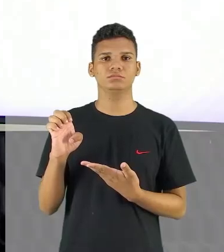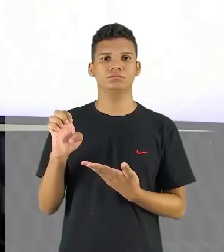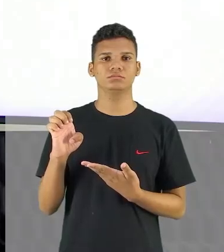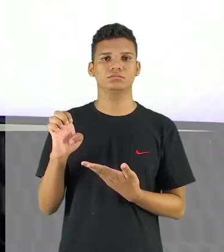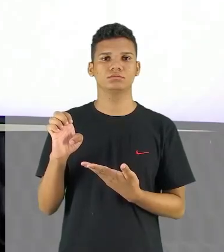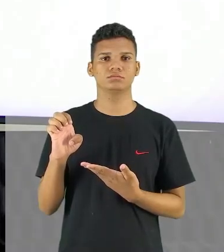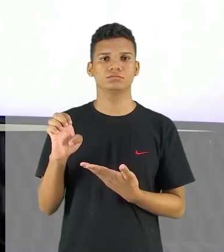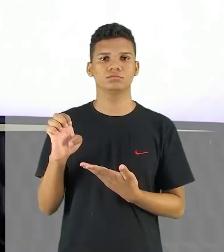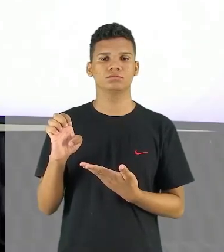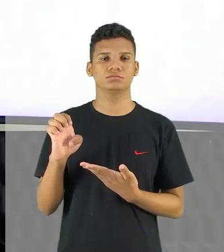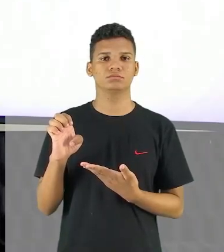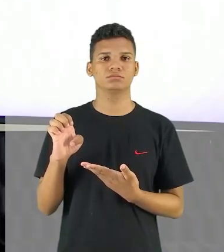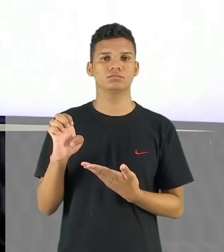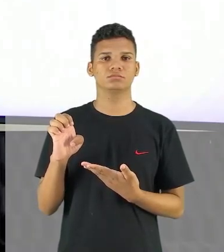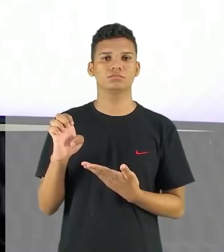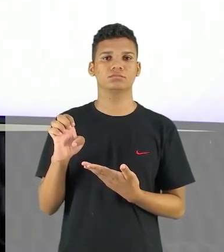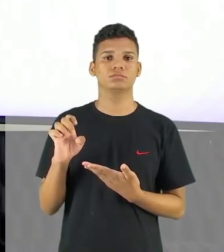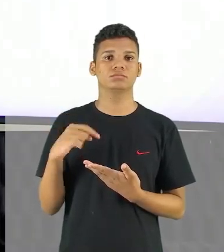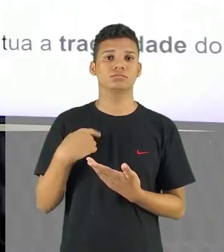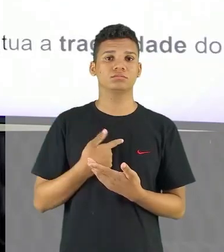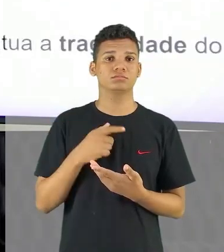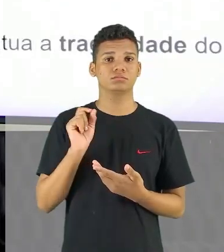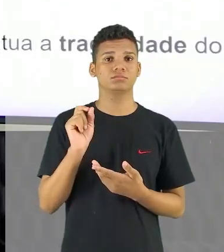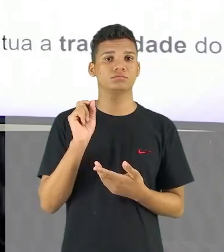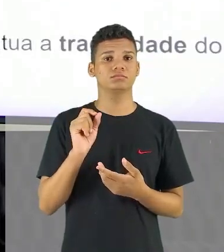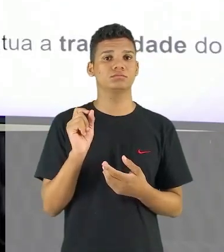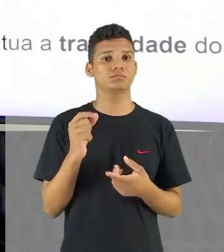Então, voltando para o comando da